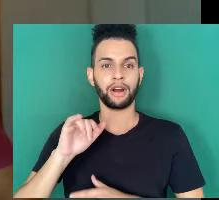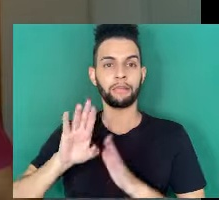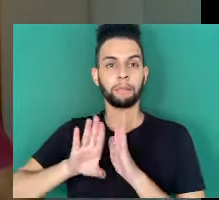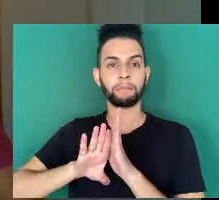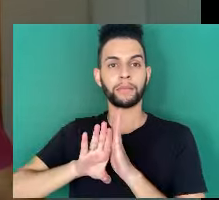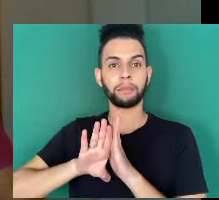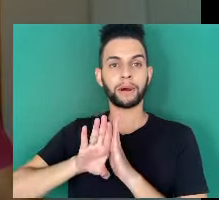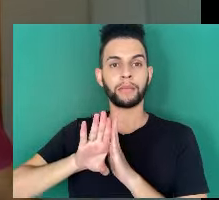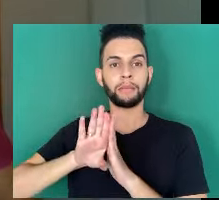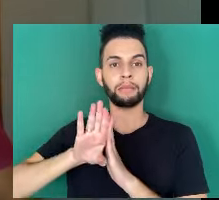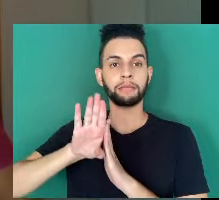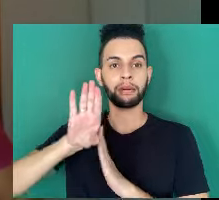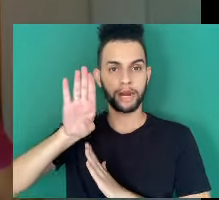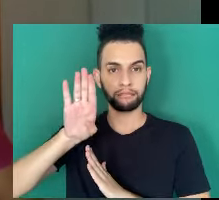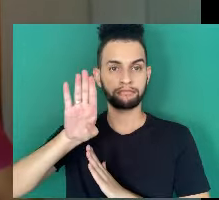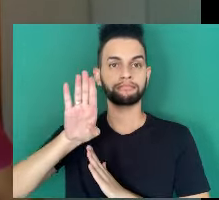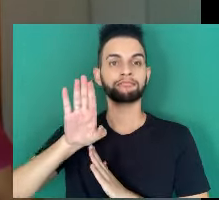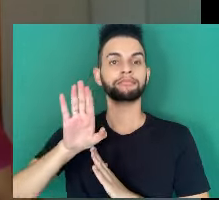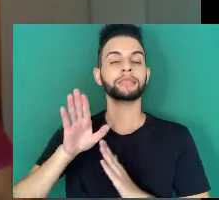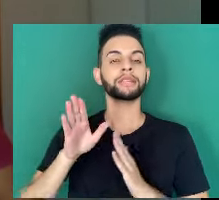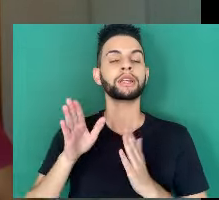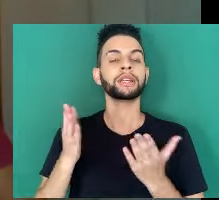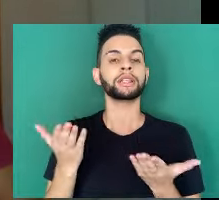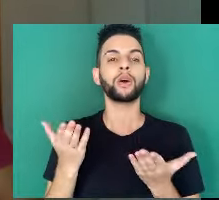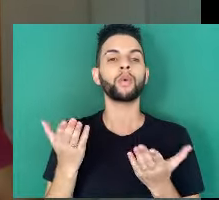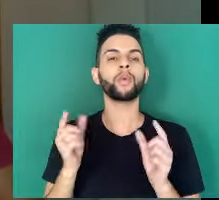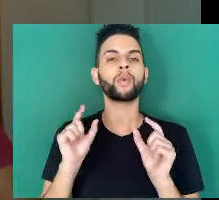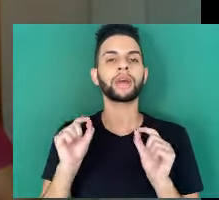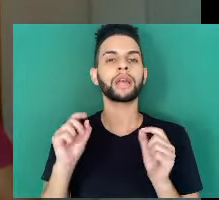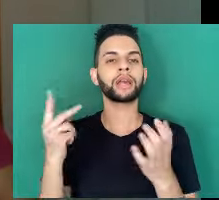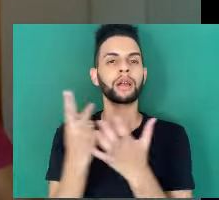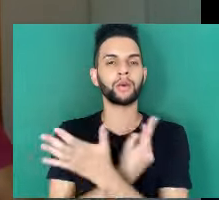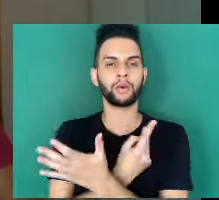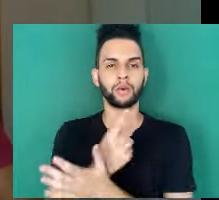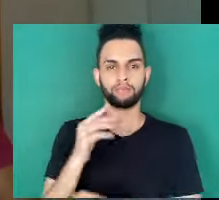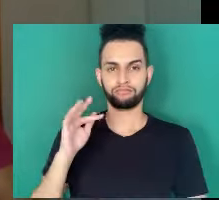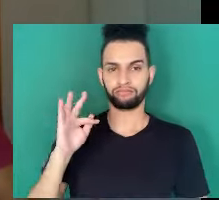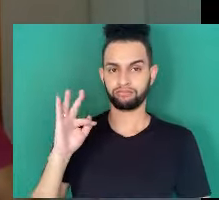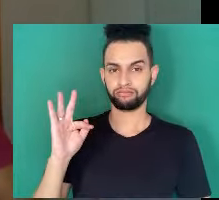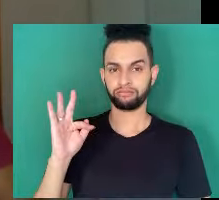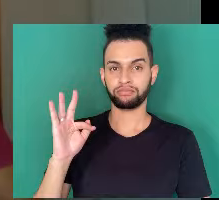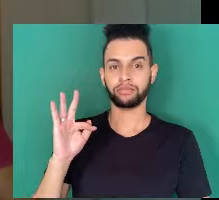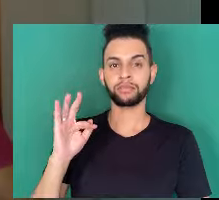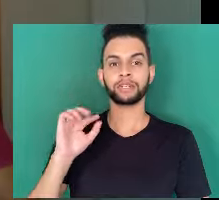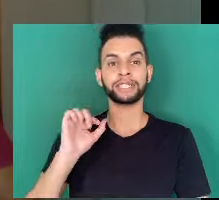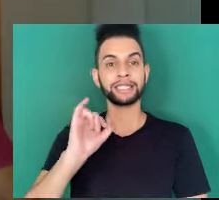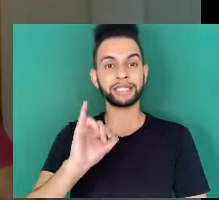aumenta cada vez mais, né? Então, o que será que acontece com a função quando x